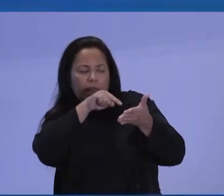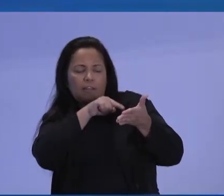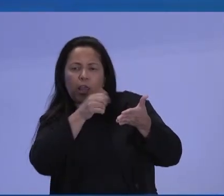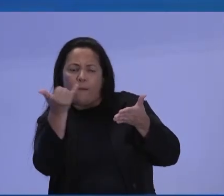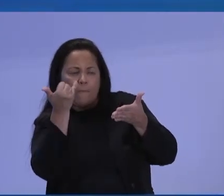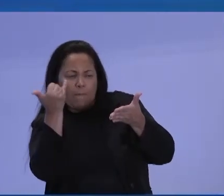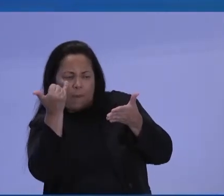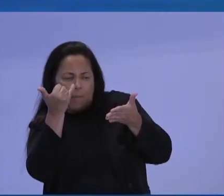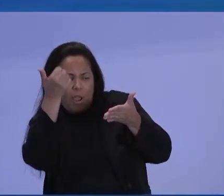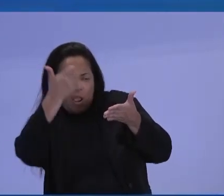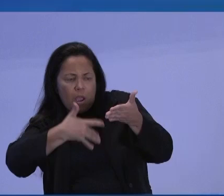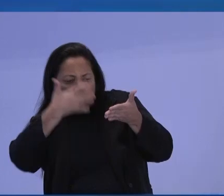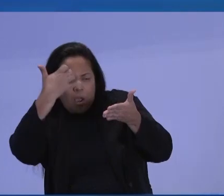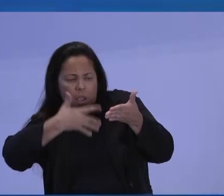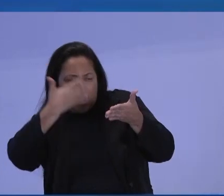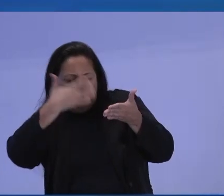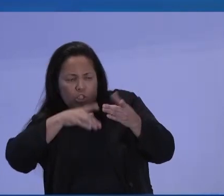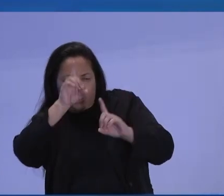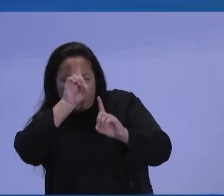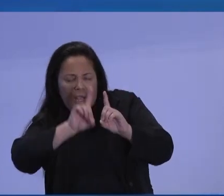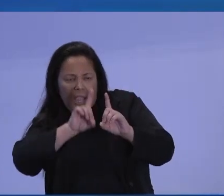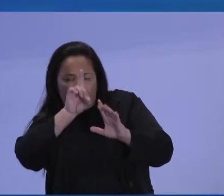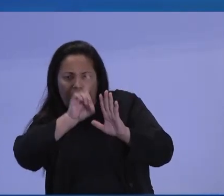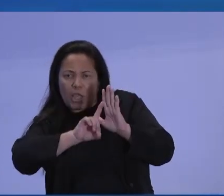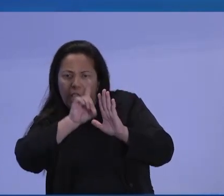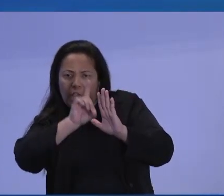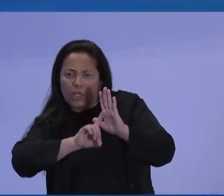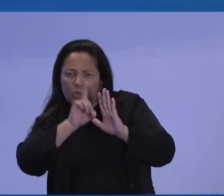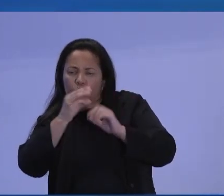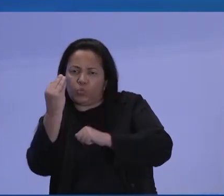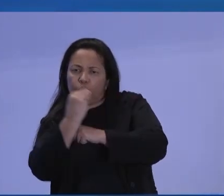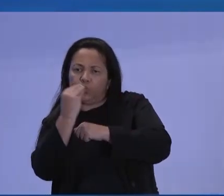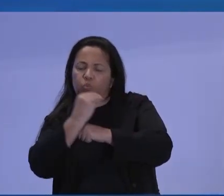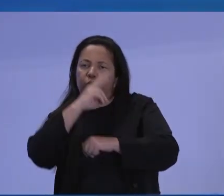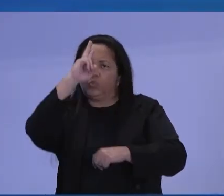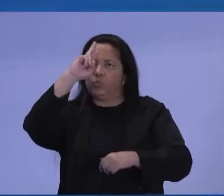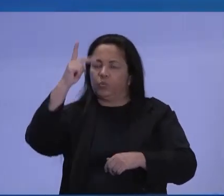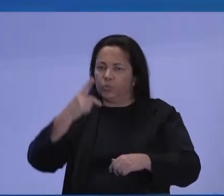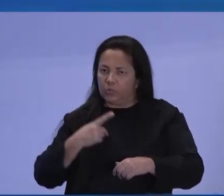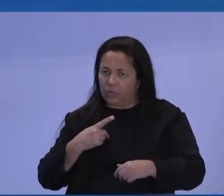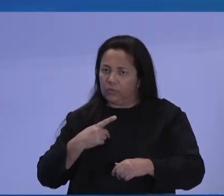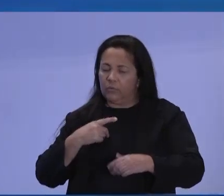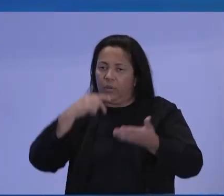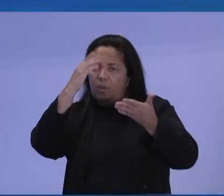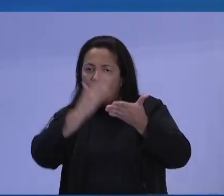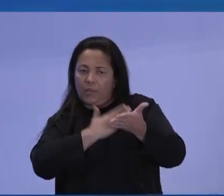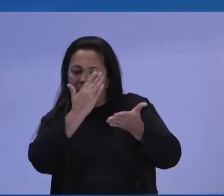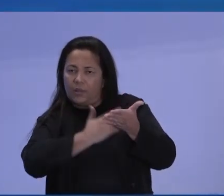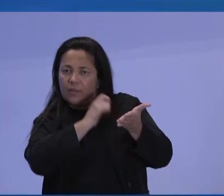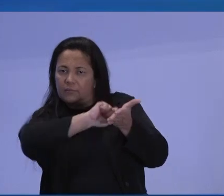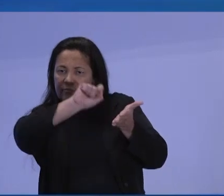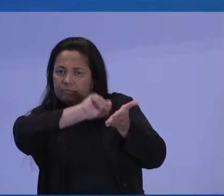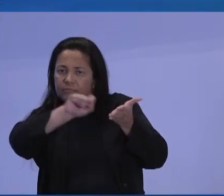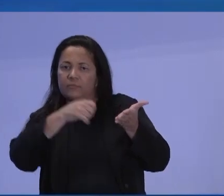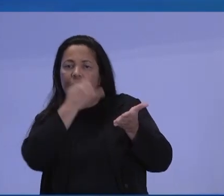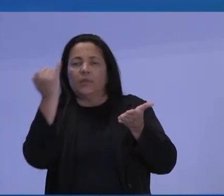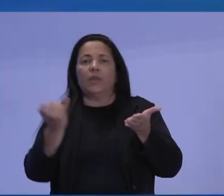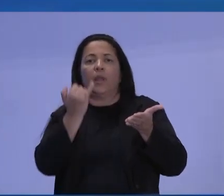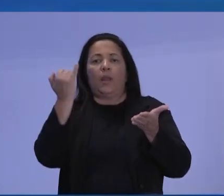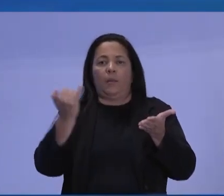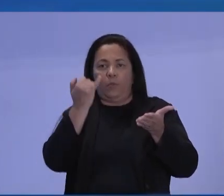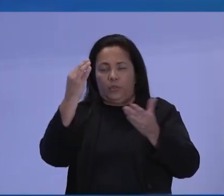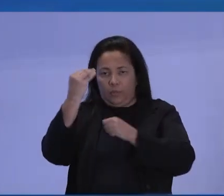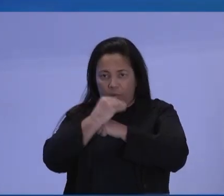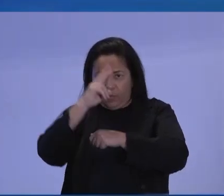sobre a doença, direitos e autocuidado. Então, enquanto uma ferramenta de registro, ela é muito importante para a gestão do cuidado